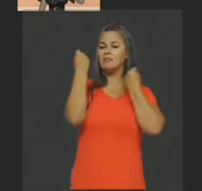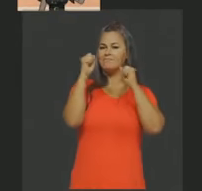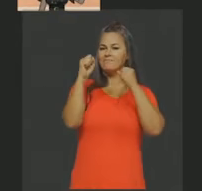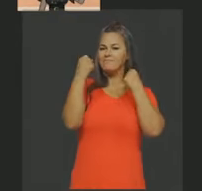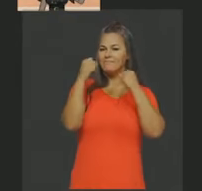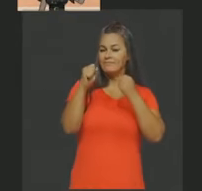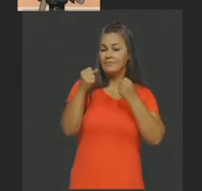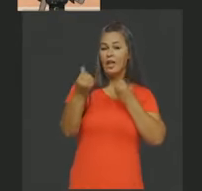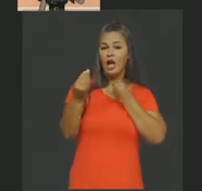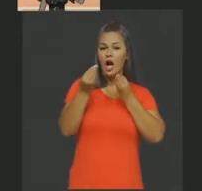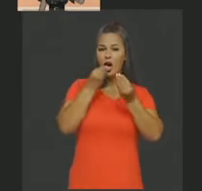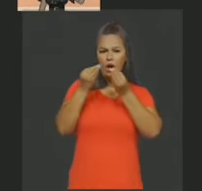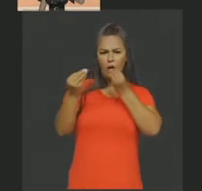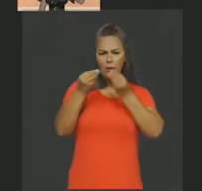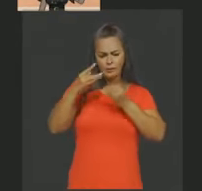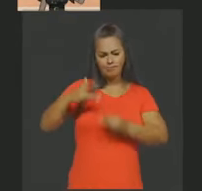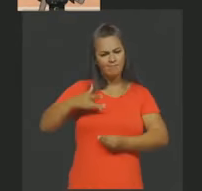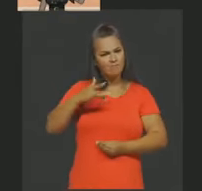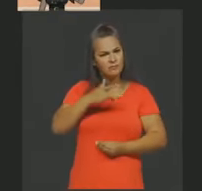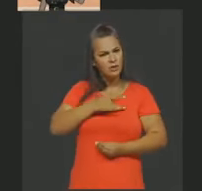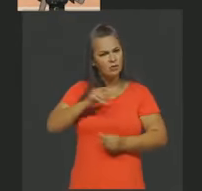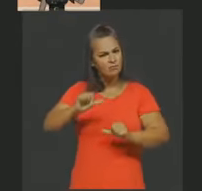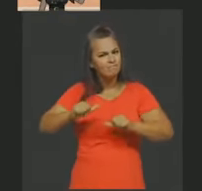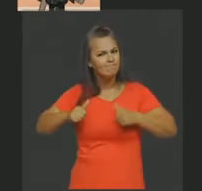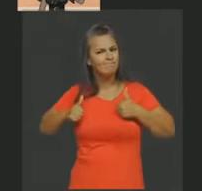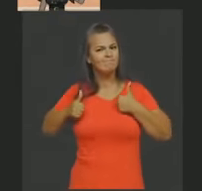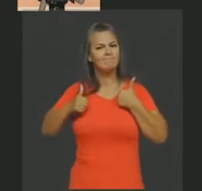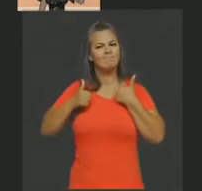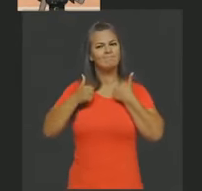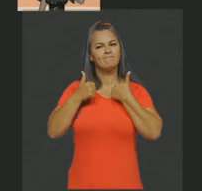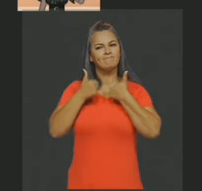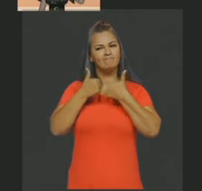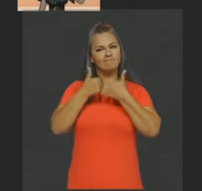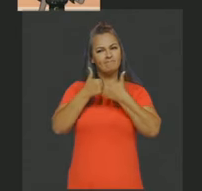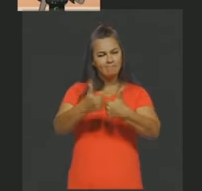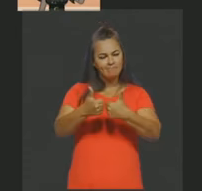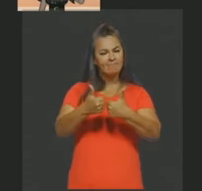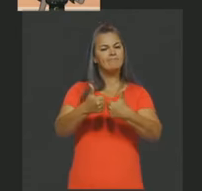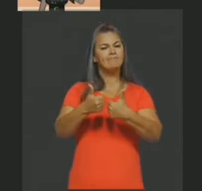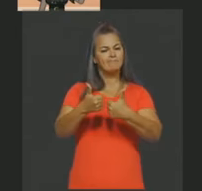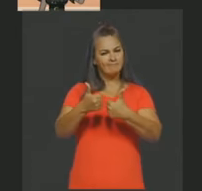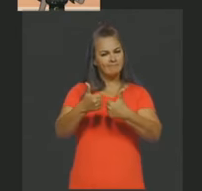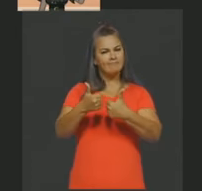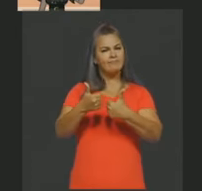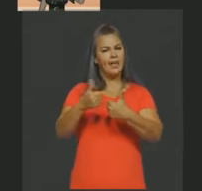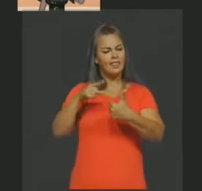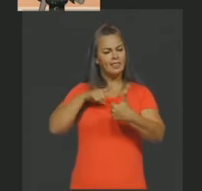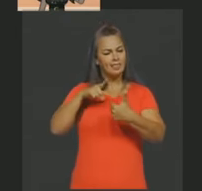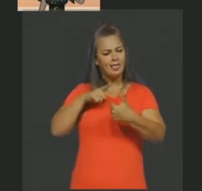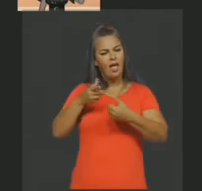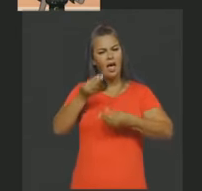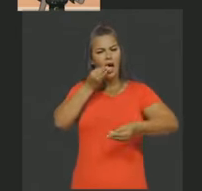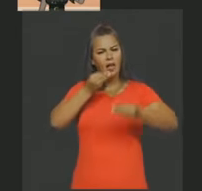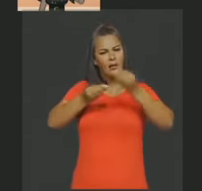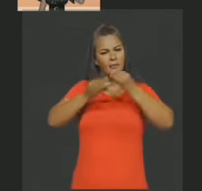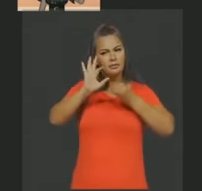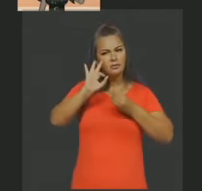que o alimento é fundamental, né, gente? Para produzir energia, né? Tem que ter carboidrato aí para poder produzir